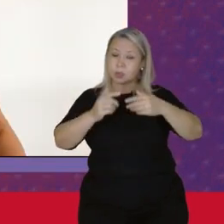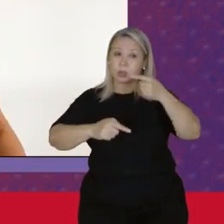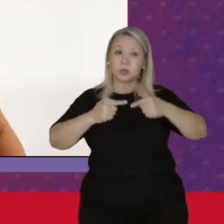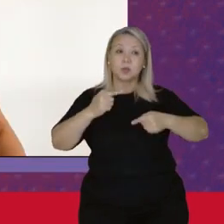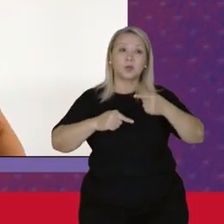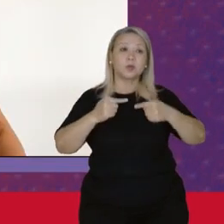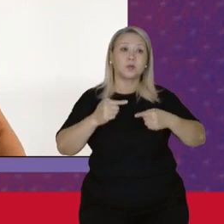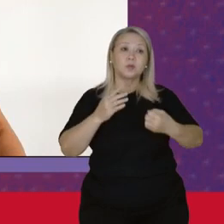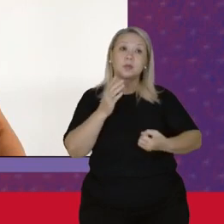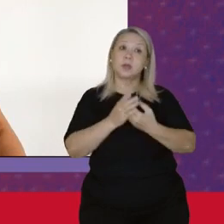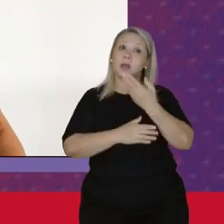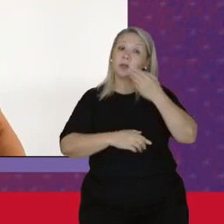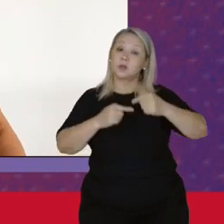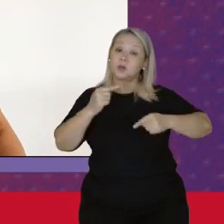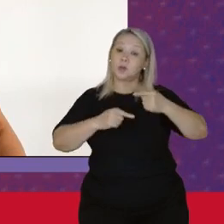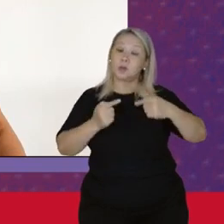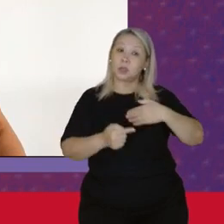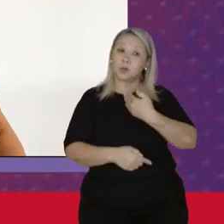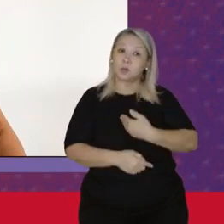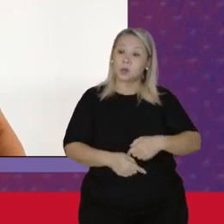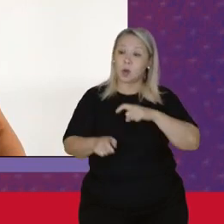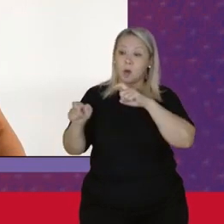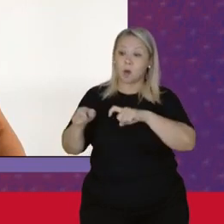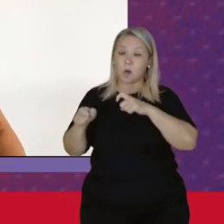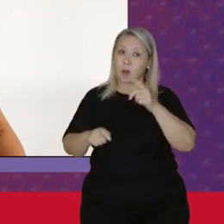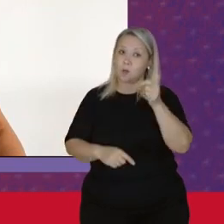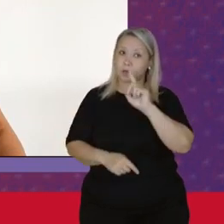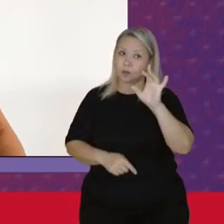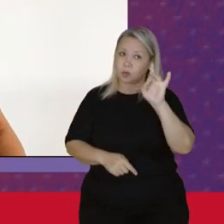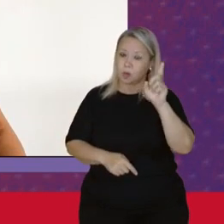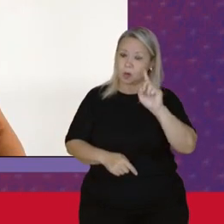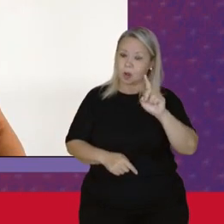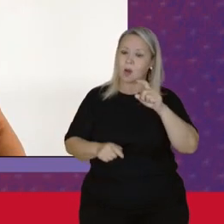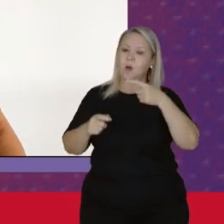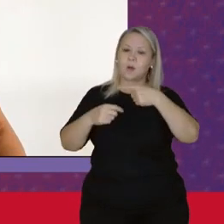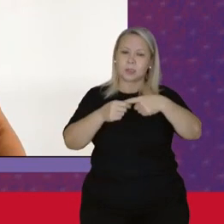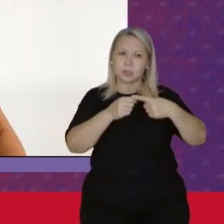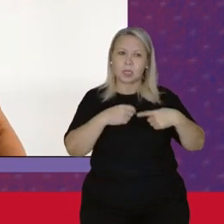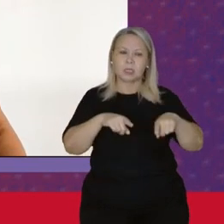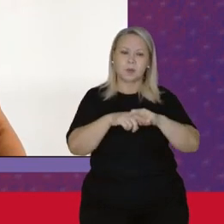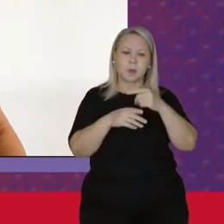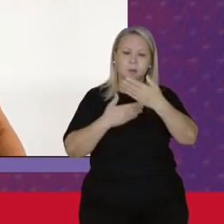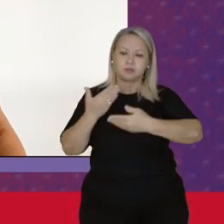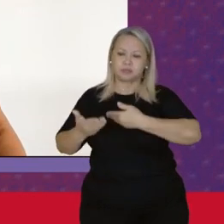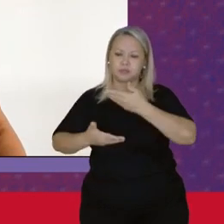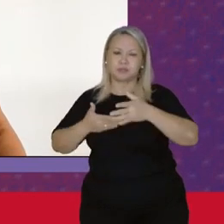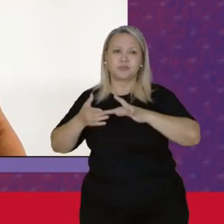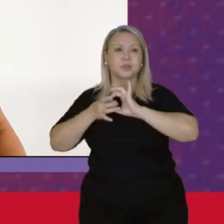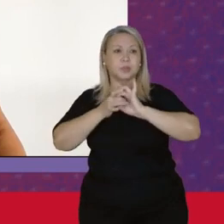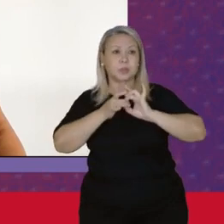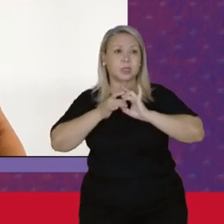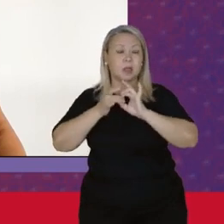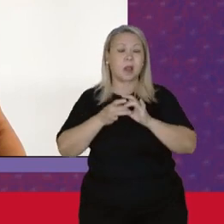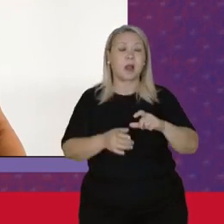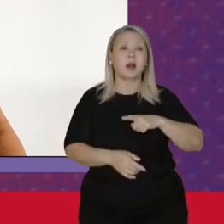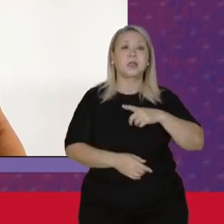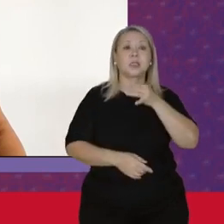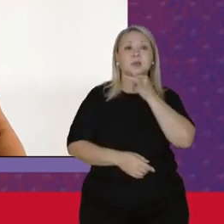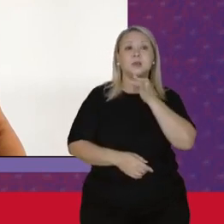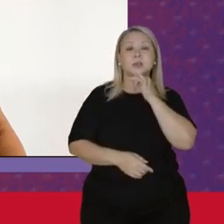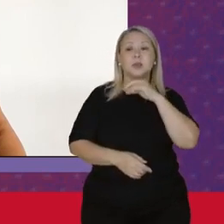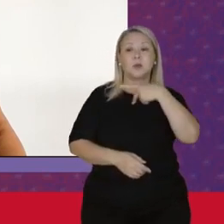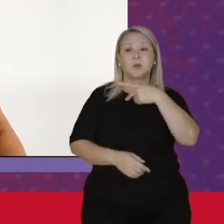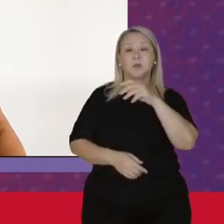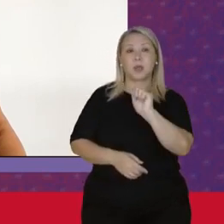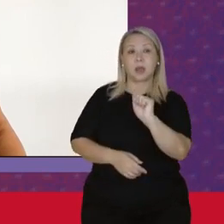públicas, não só para o campo, mas também para as cidades, que sejam cada vez mais integradas, né? A gente tem alguns exemplos, como é o